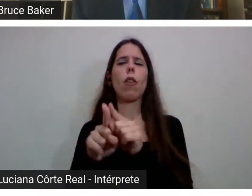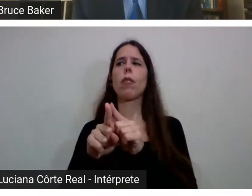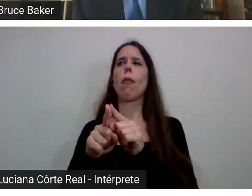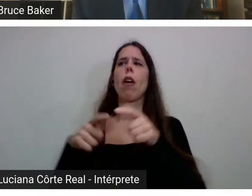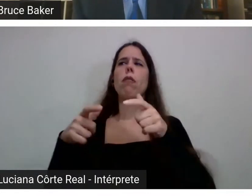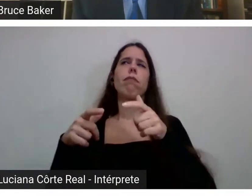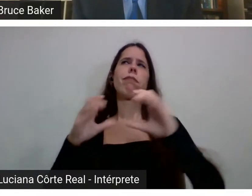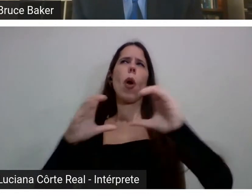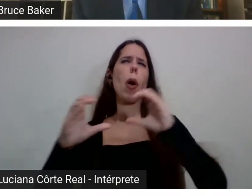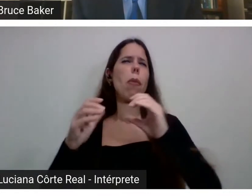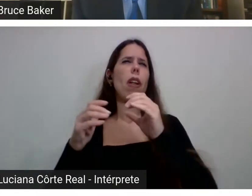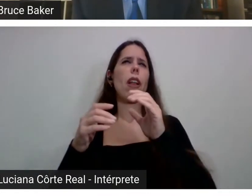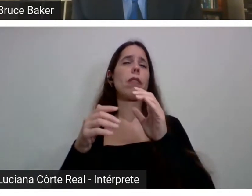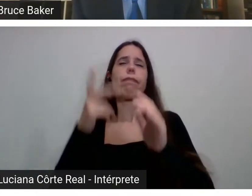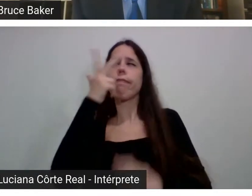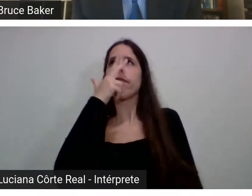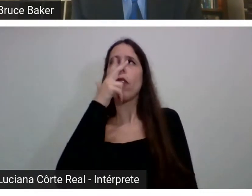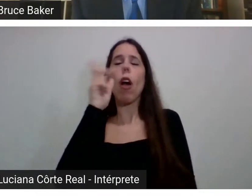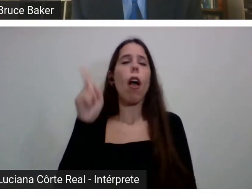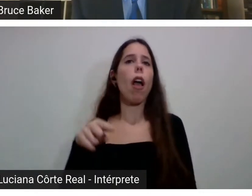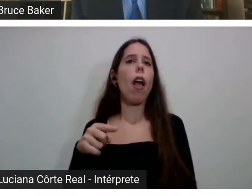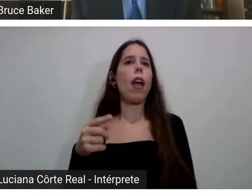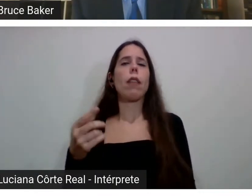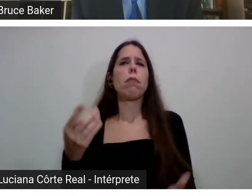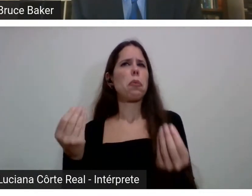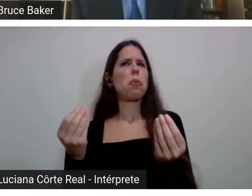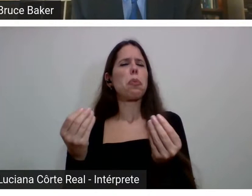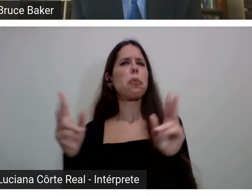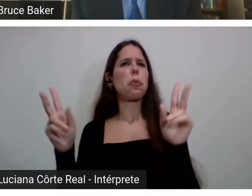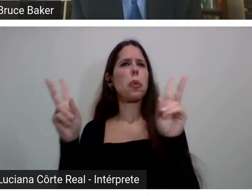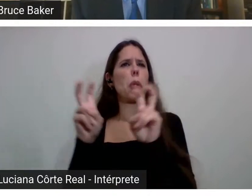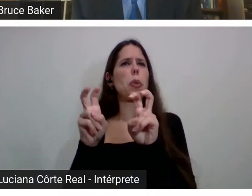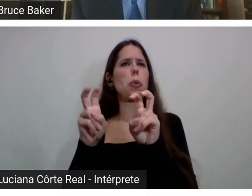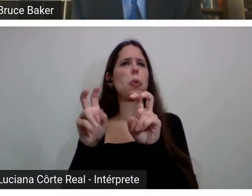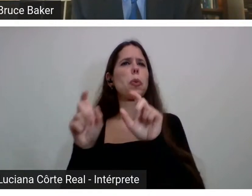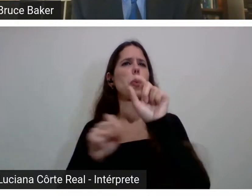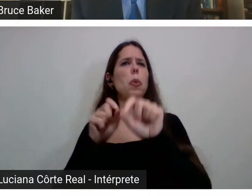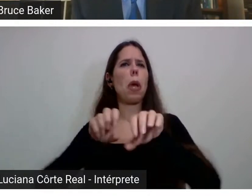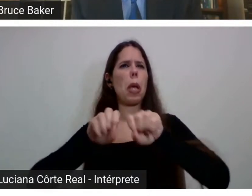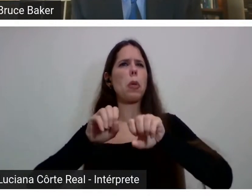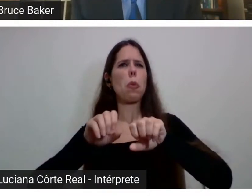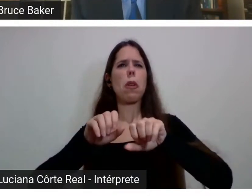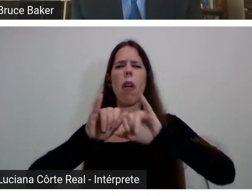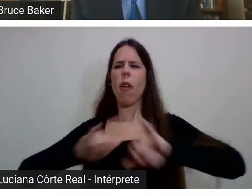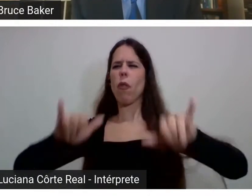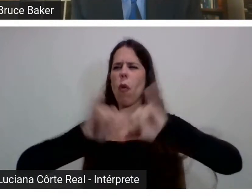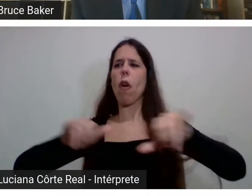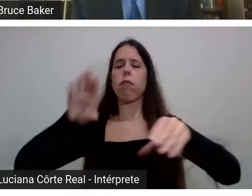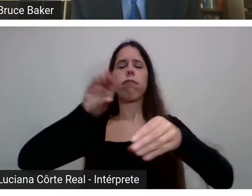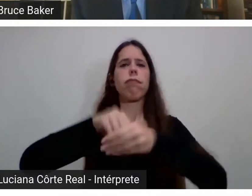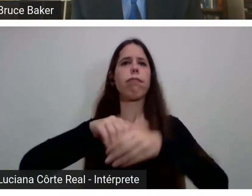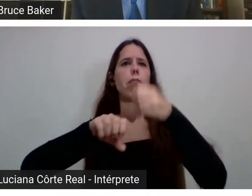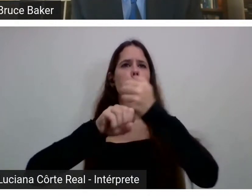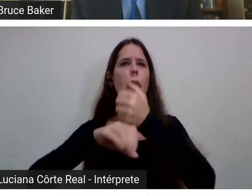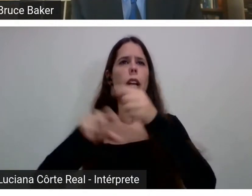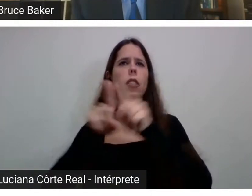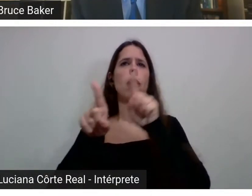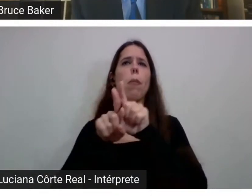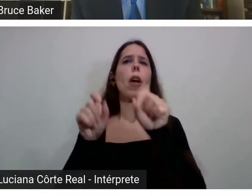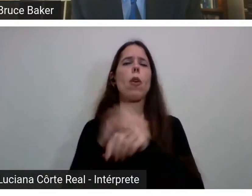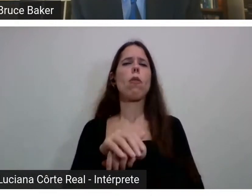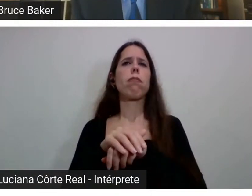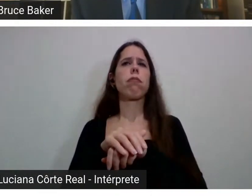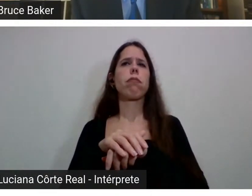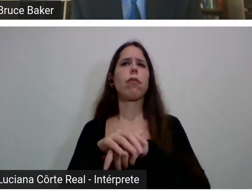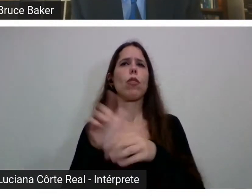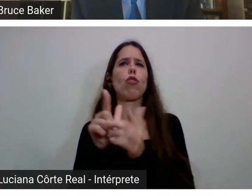na mídia, né? Nos jornais nacionais e nos jornais locais. A minha pergunta é